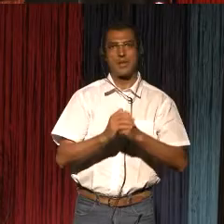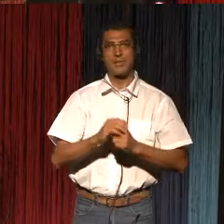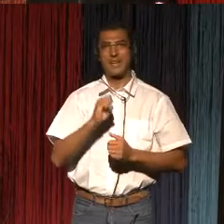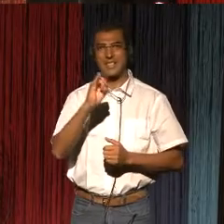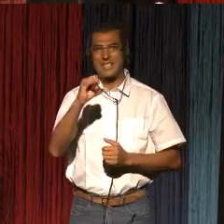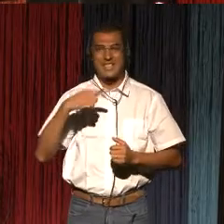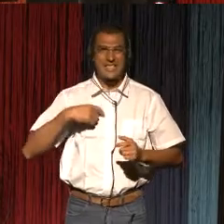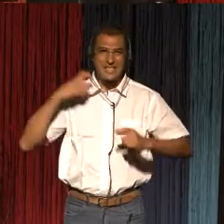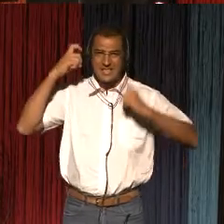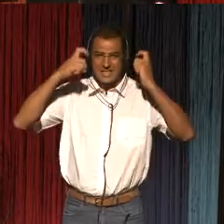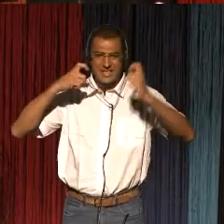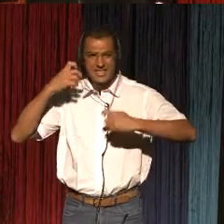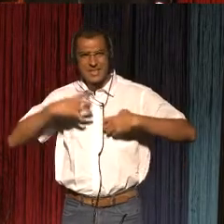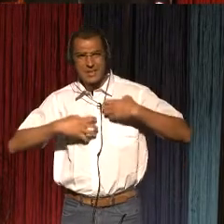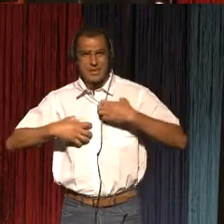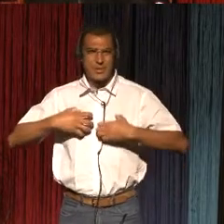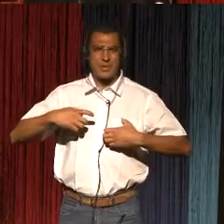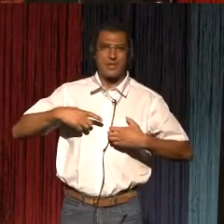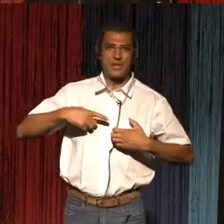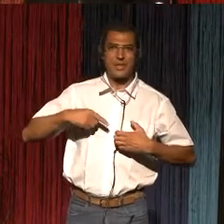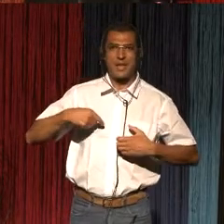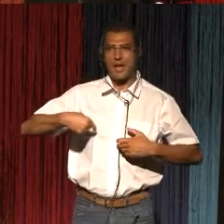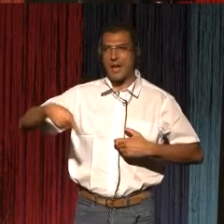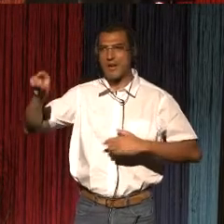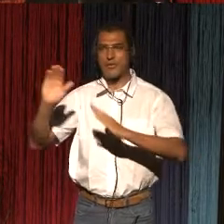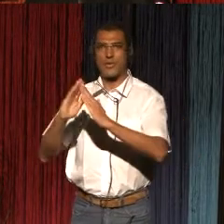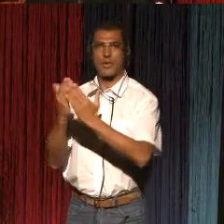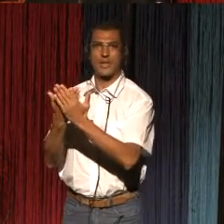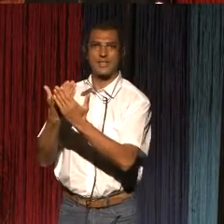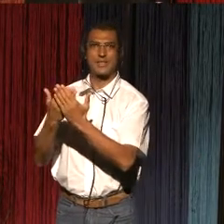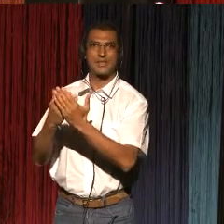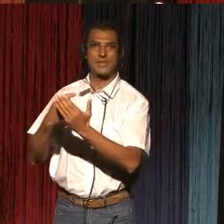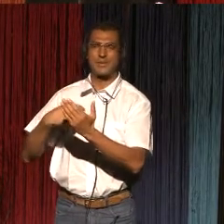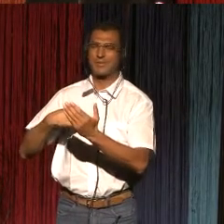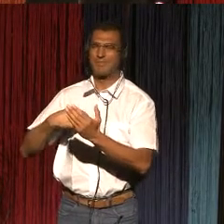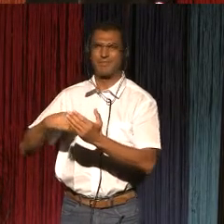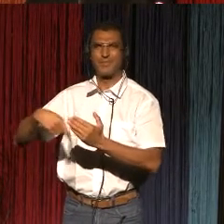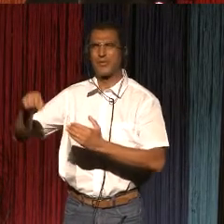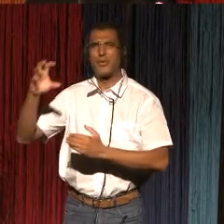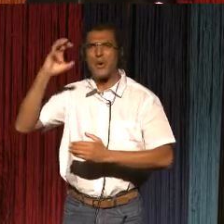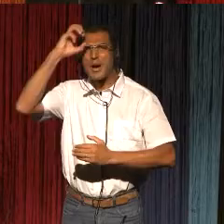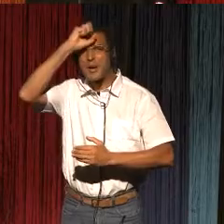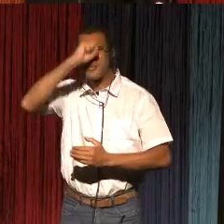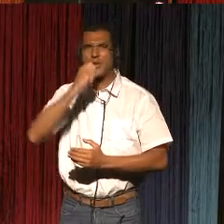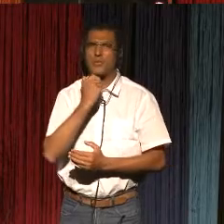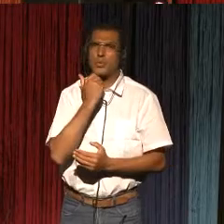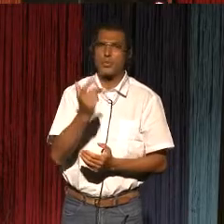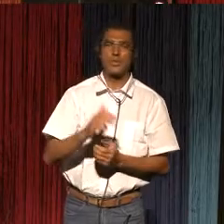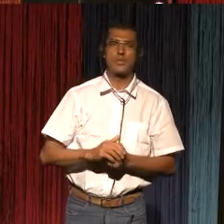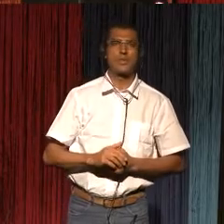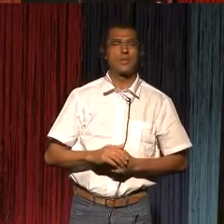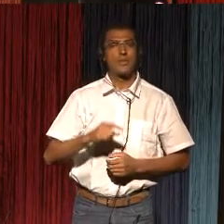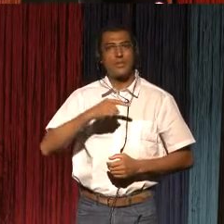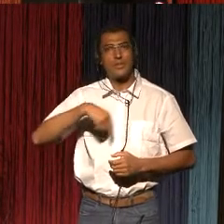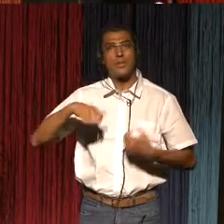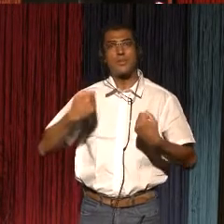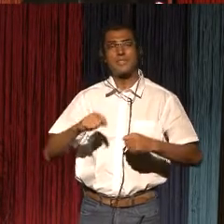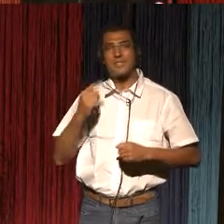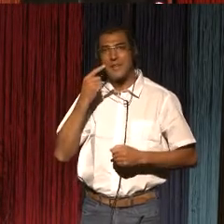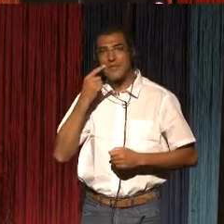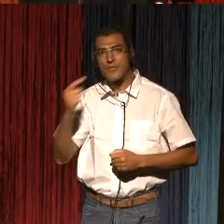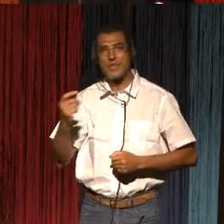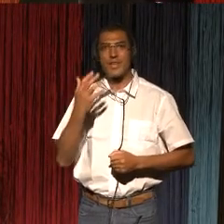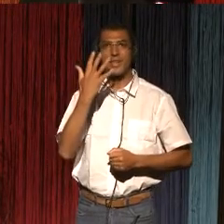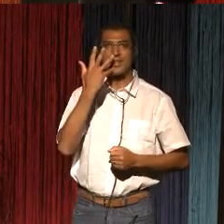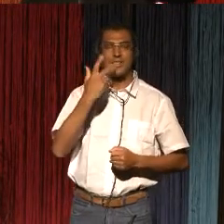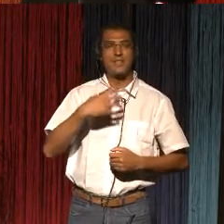tem que se preocupar, sim, sobre o bem-estar físico, social e emocional da criança, para que a gente consiga, que